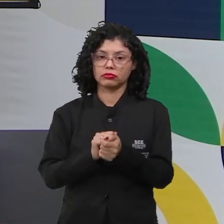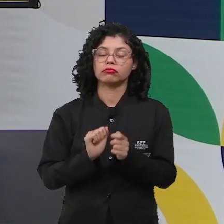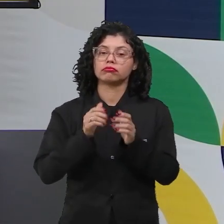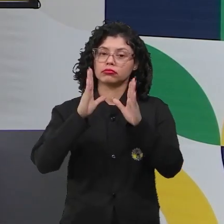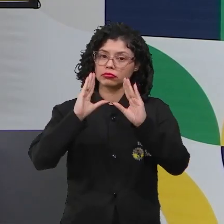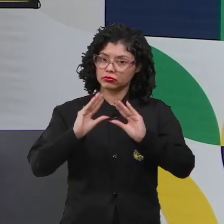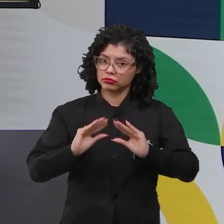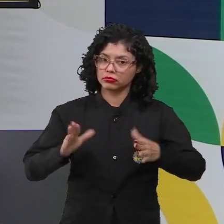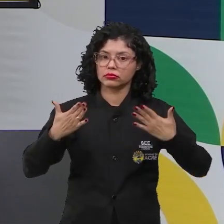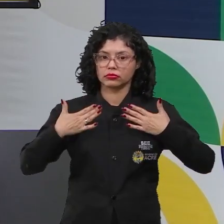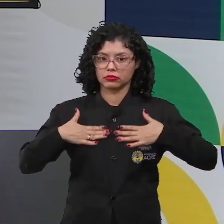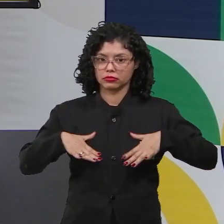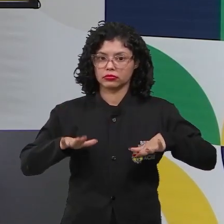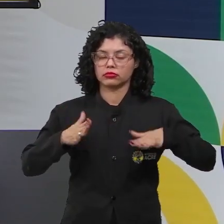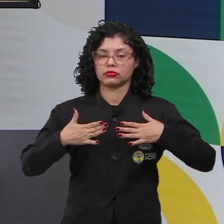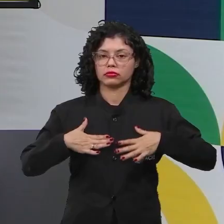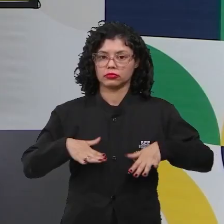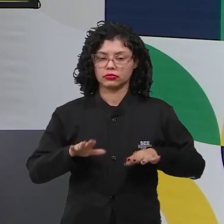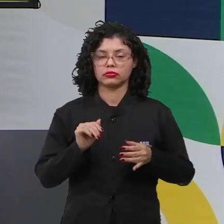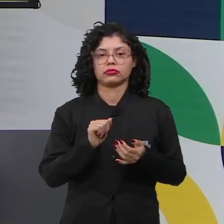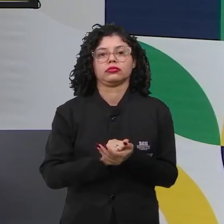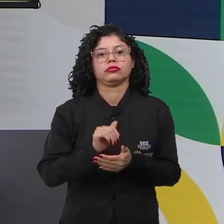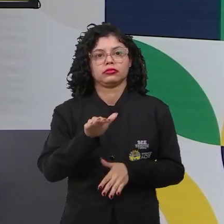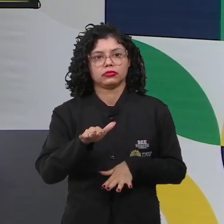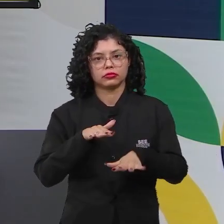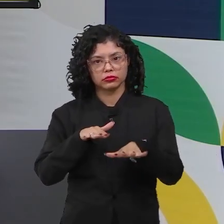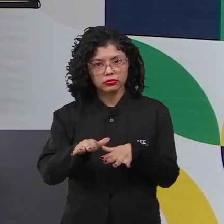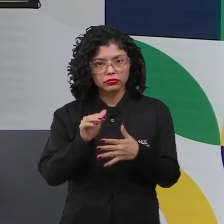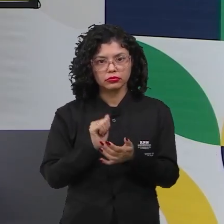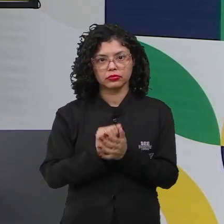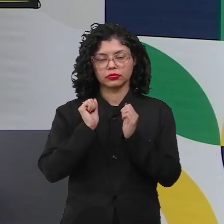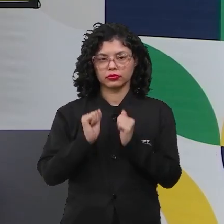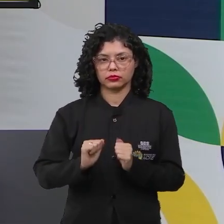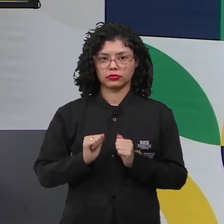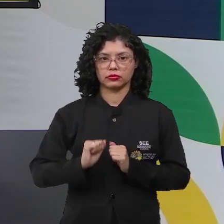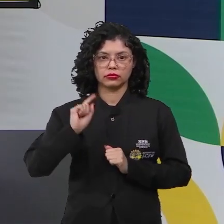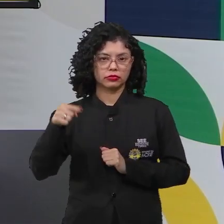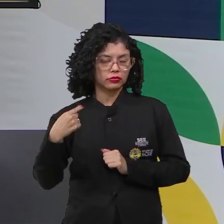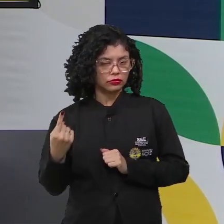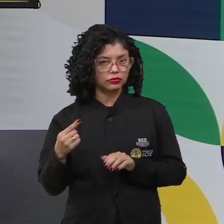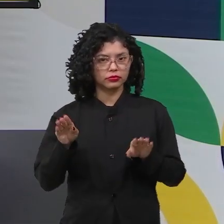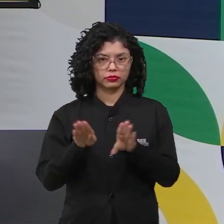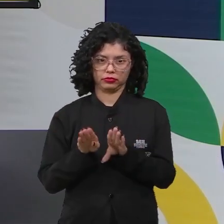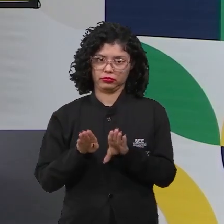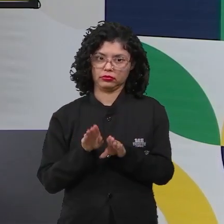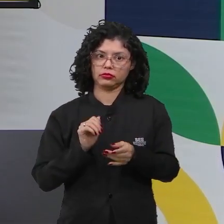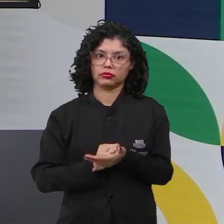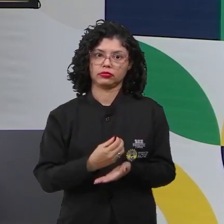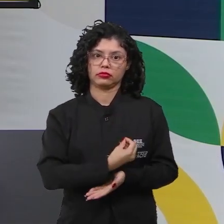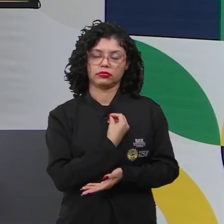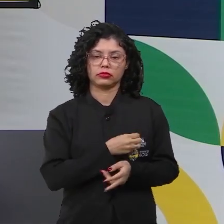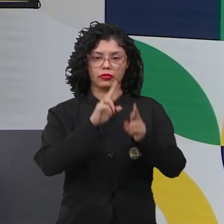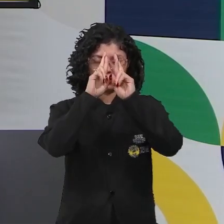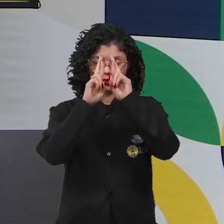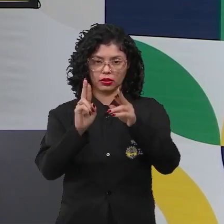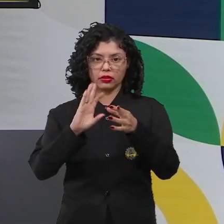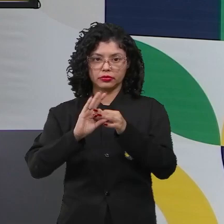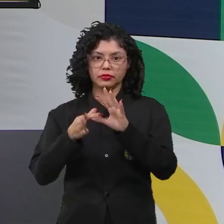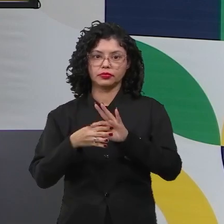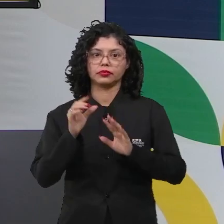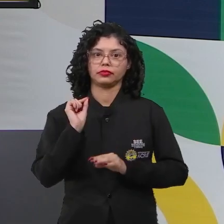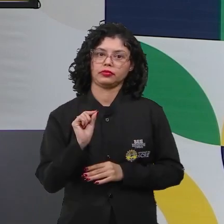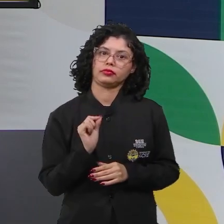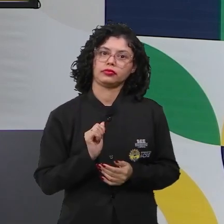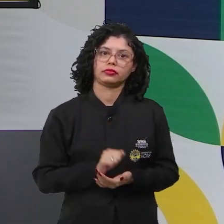dá, no momento, no movimento em que permite com que o indivíduo vivencie, respeitando ali o contexto do que